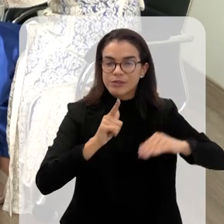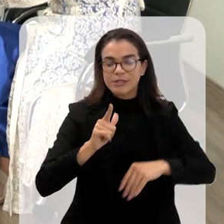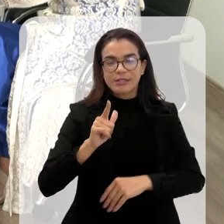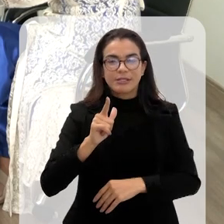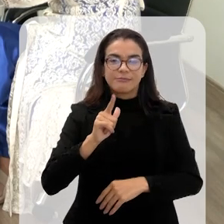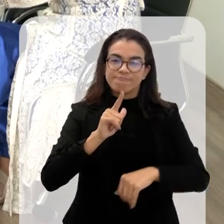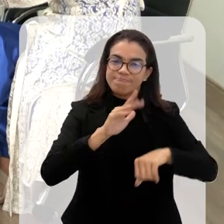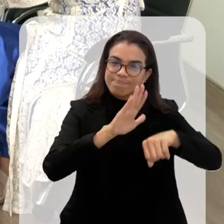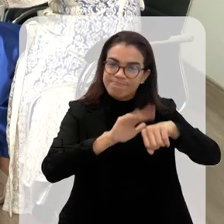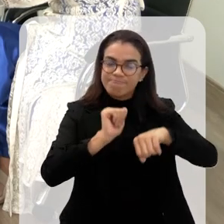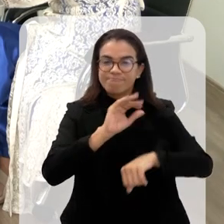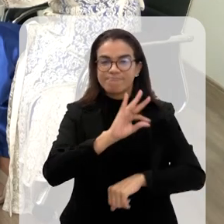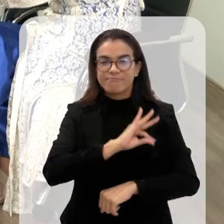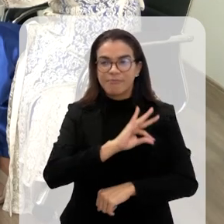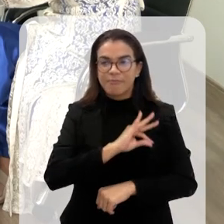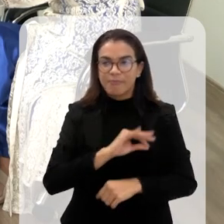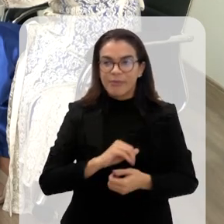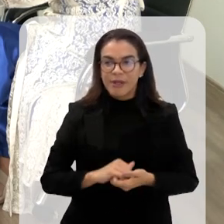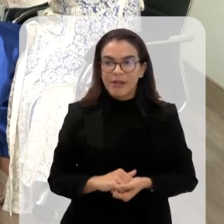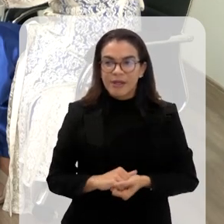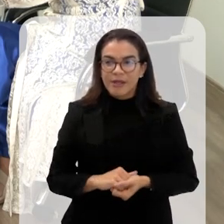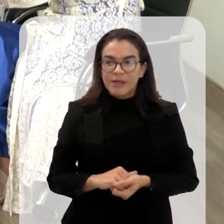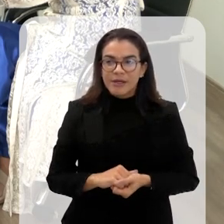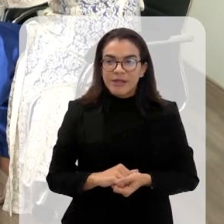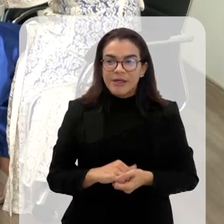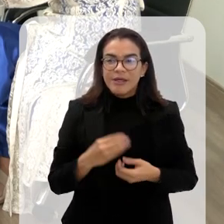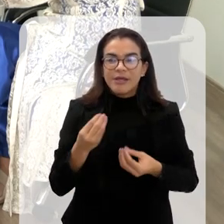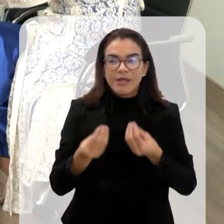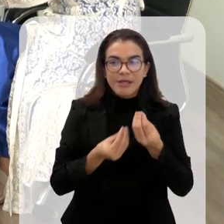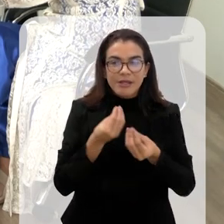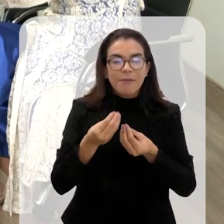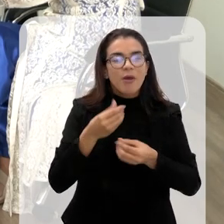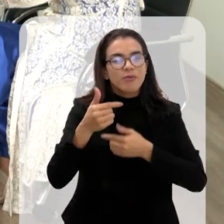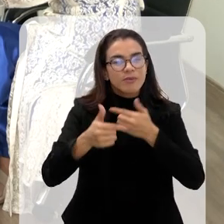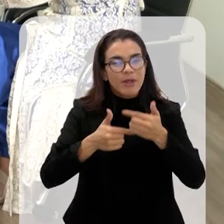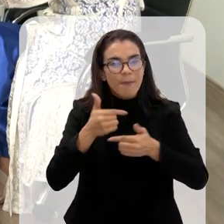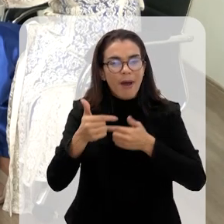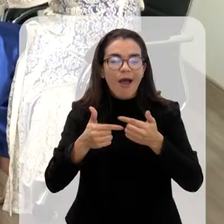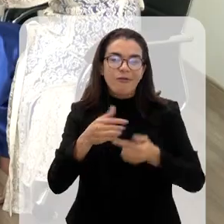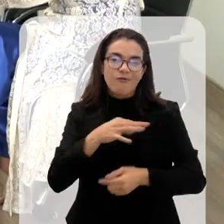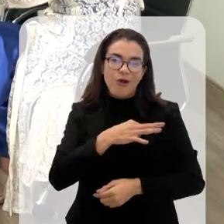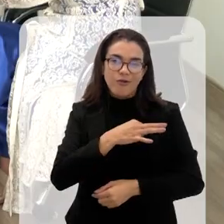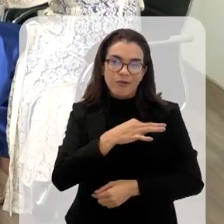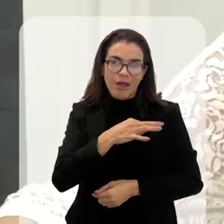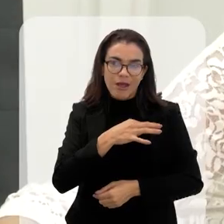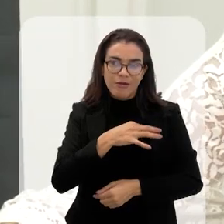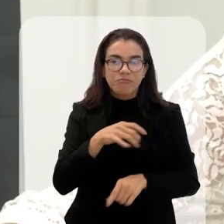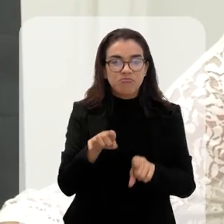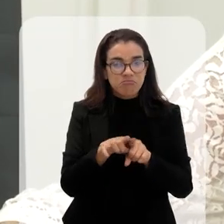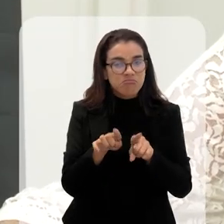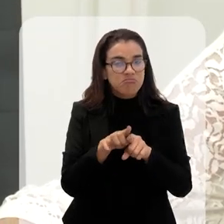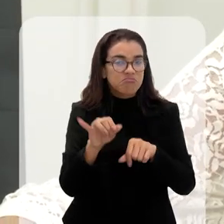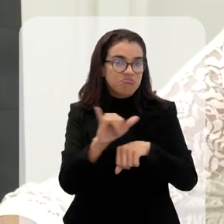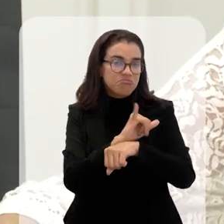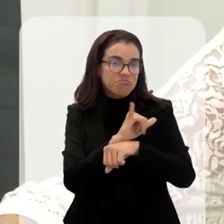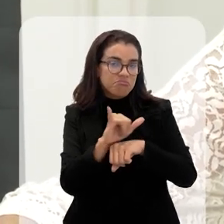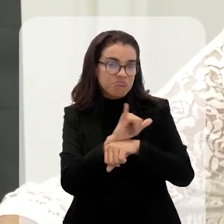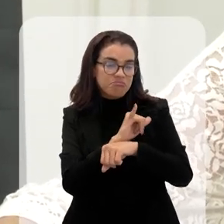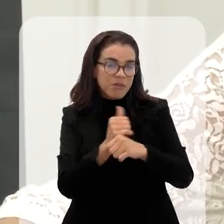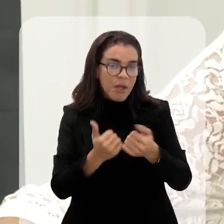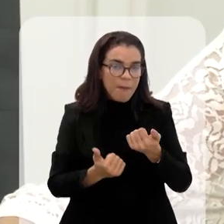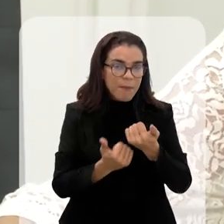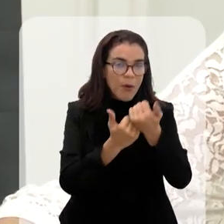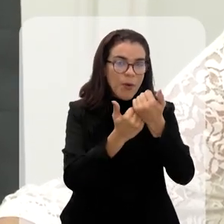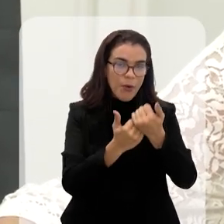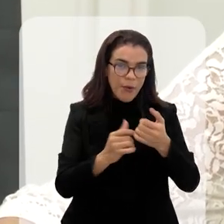as polícias. Tem ONGs também de base comunitária, né, que podem também ser um caminho, né, Sim.